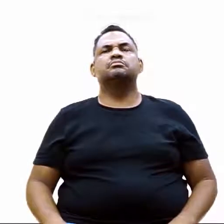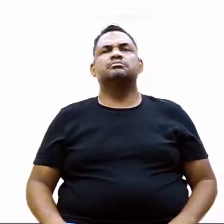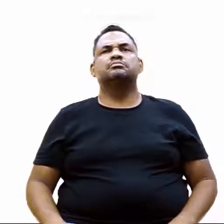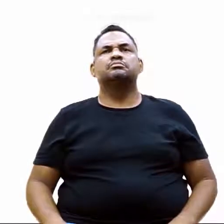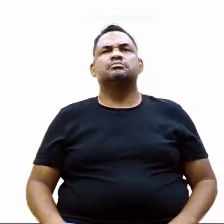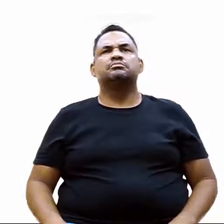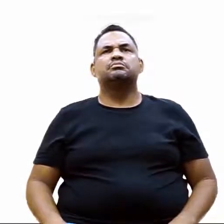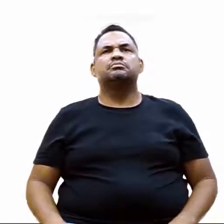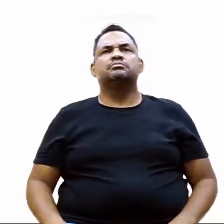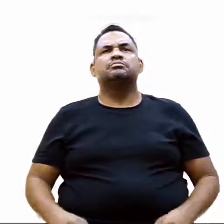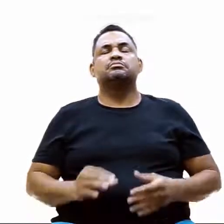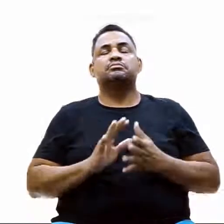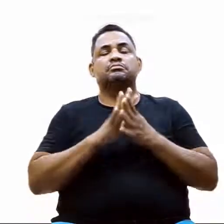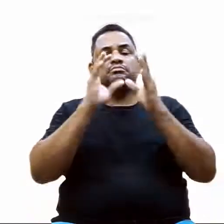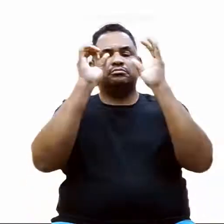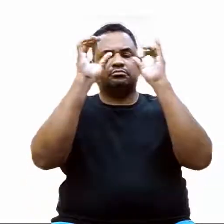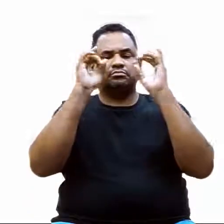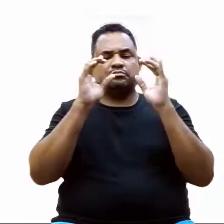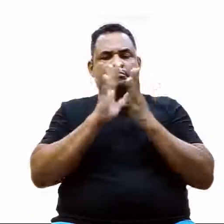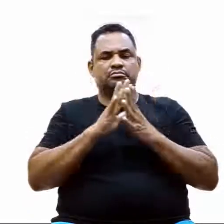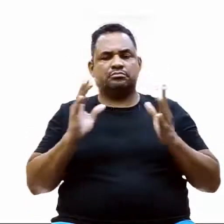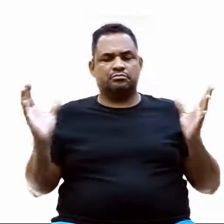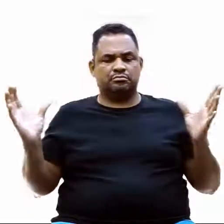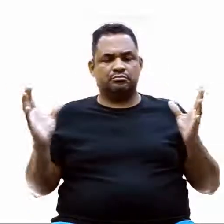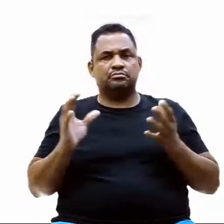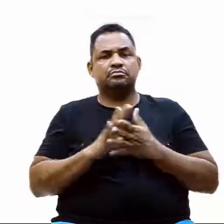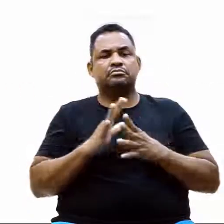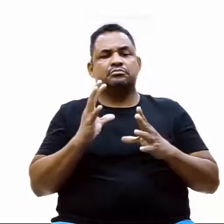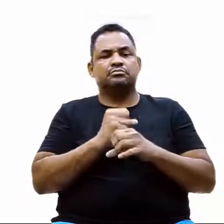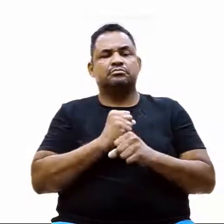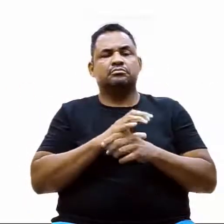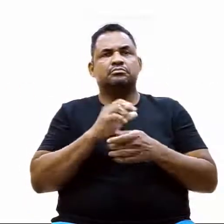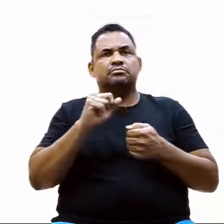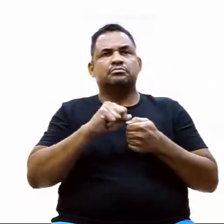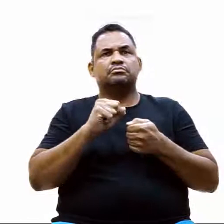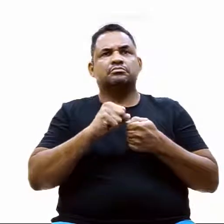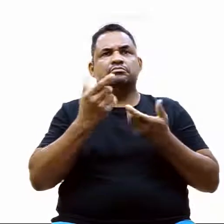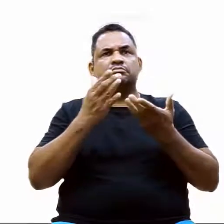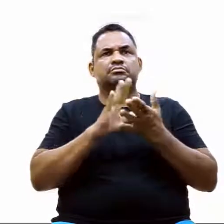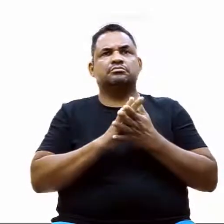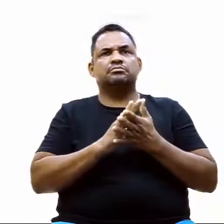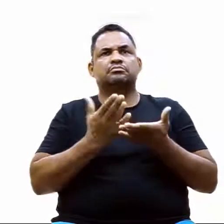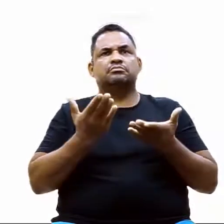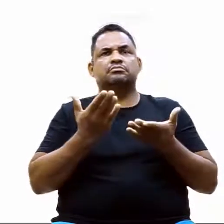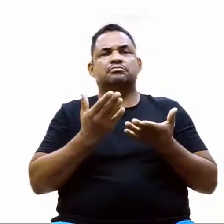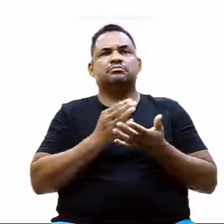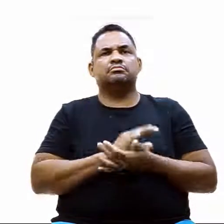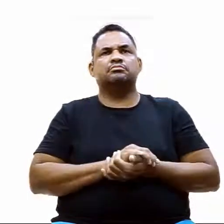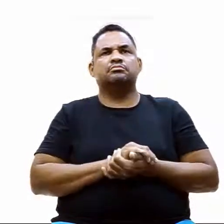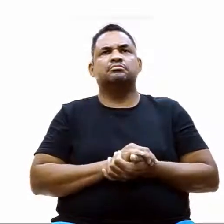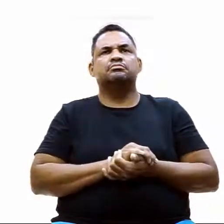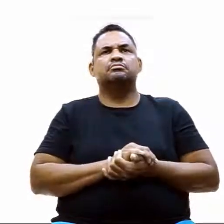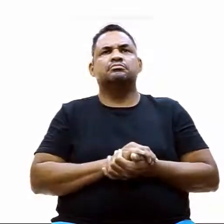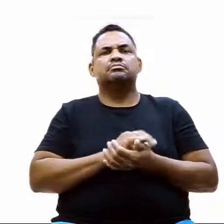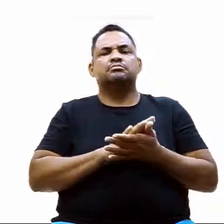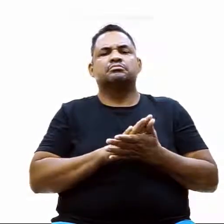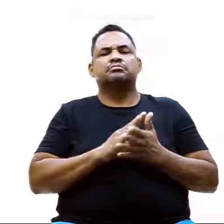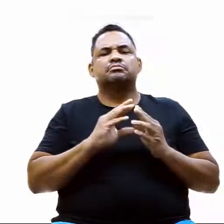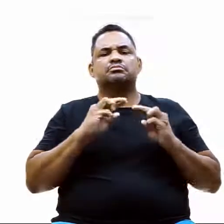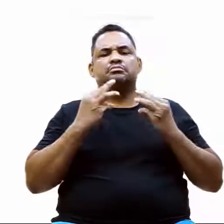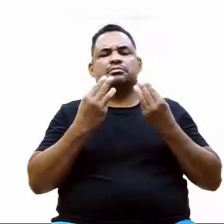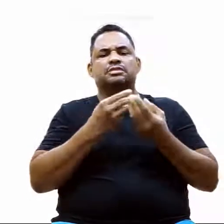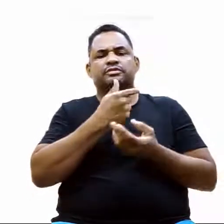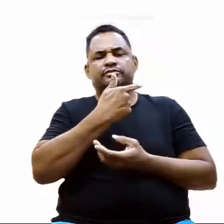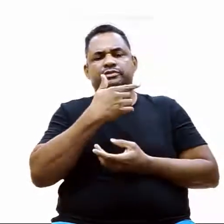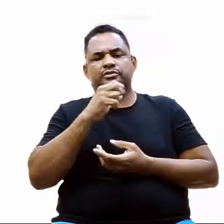Diante dos detalhes, dos cálculos que eu abordei para vocês, a massa envolvida no reagente foi de 28 gramas, a massa